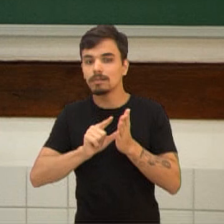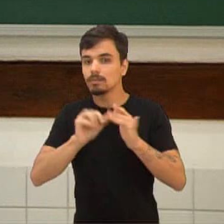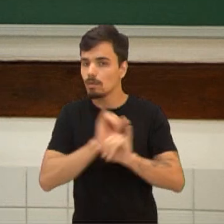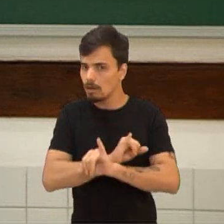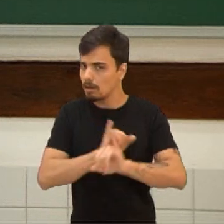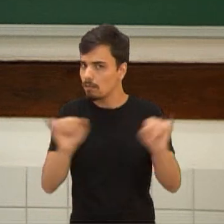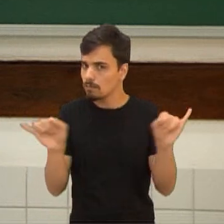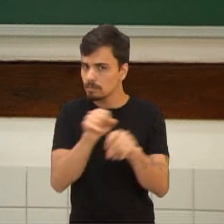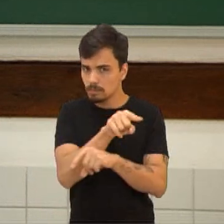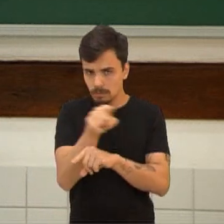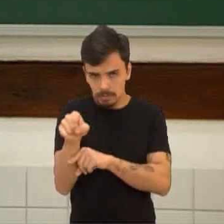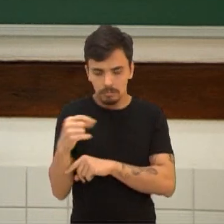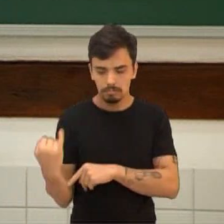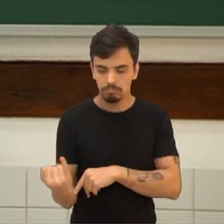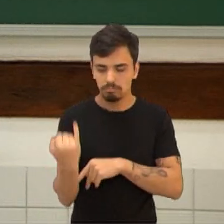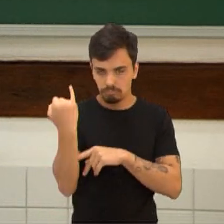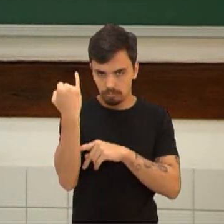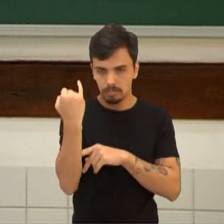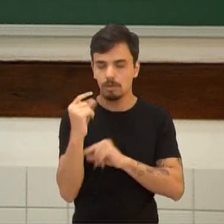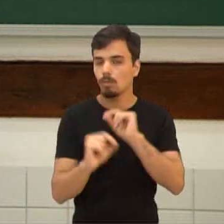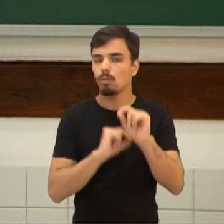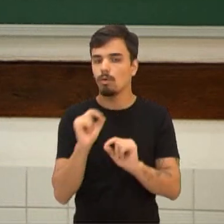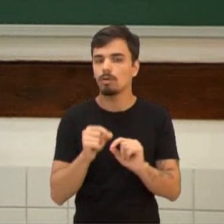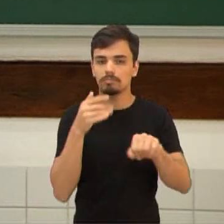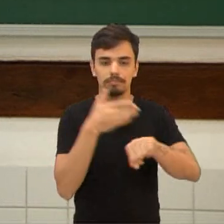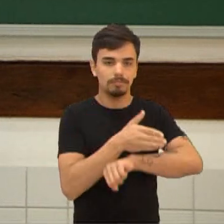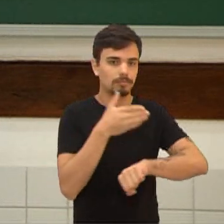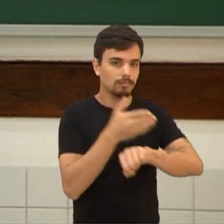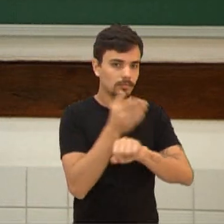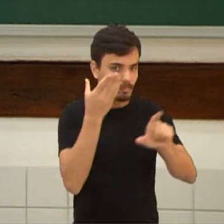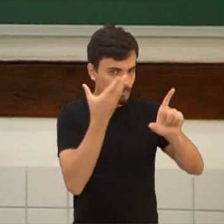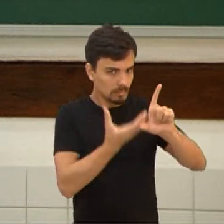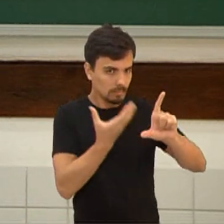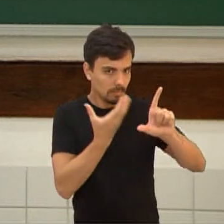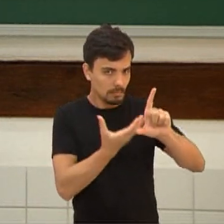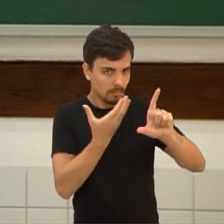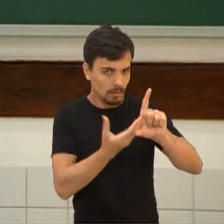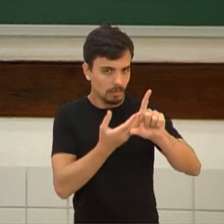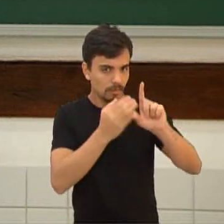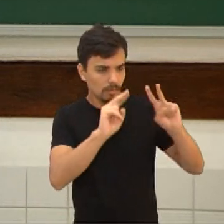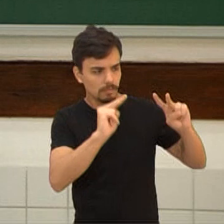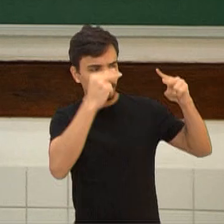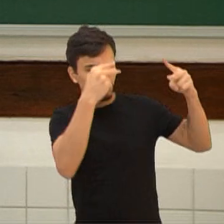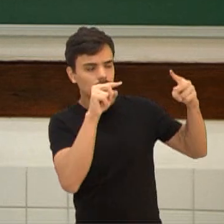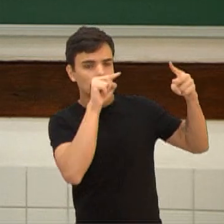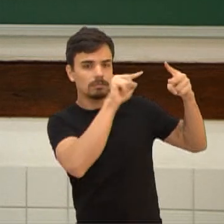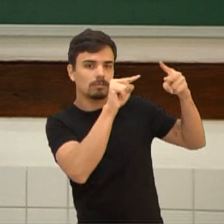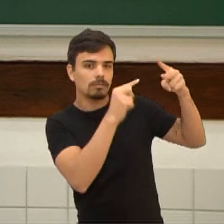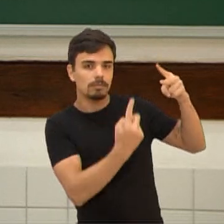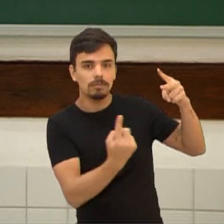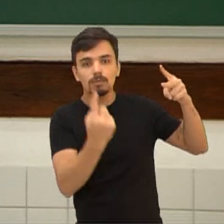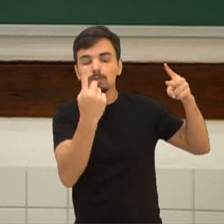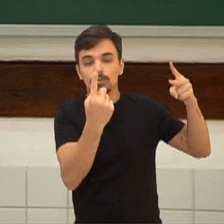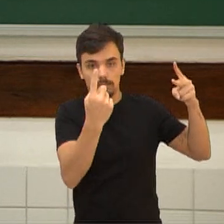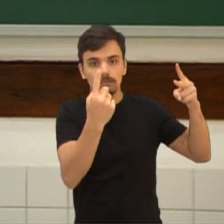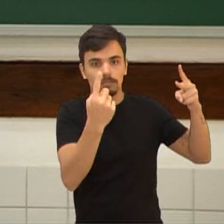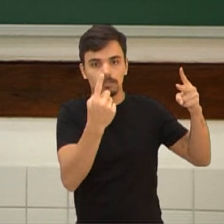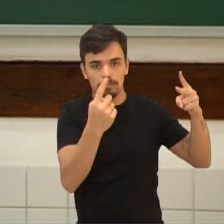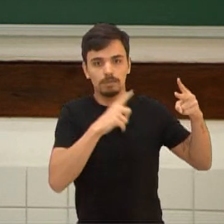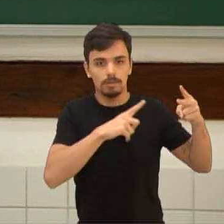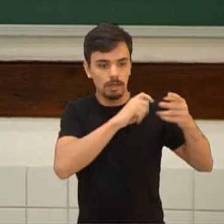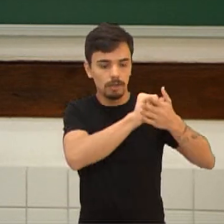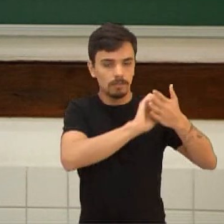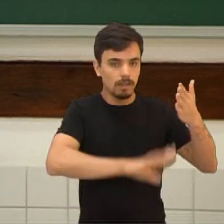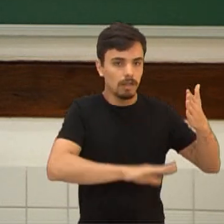aviso bem importante. Sempre você acessa o Classroom, clica no primeiro link, na sua